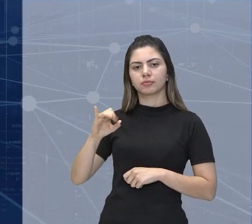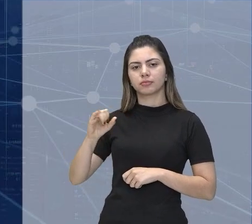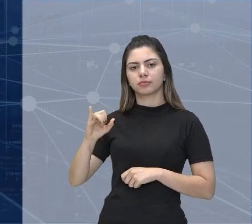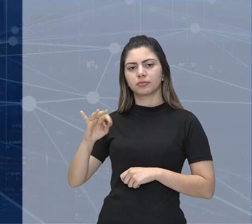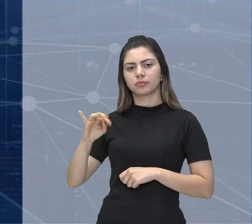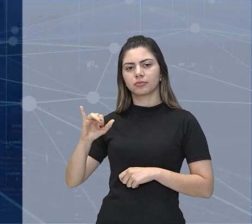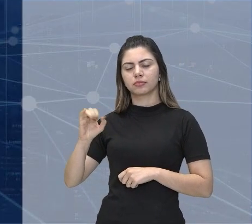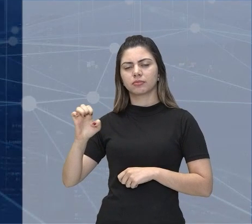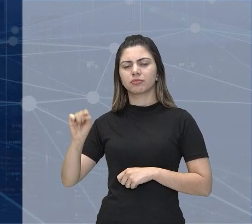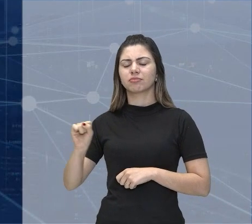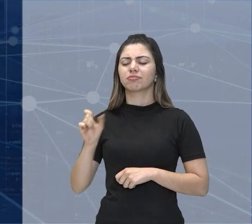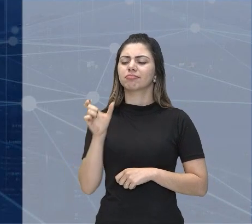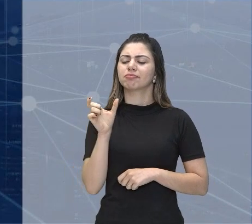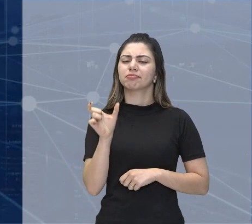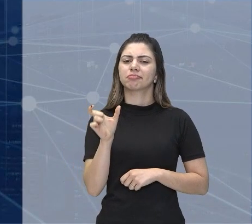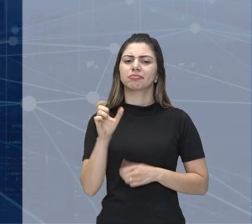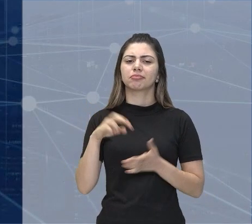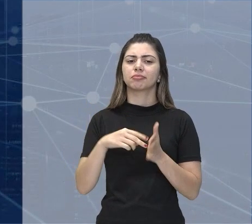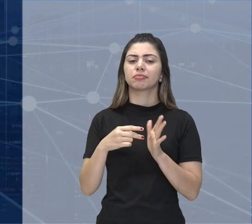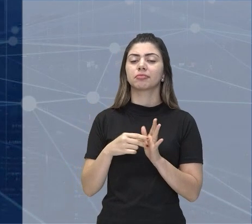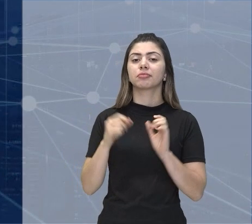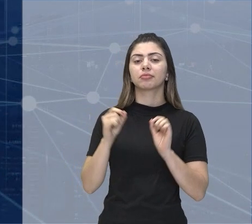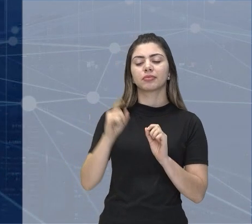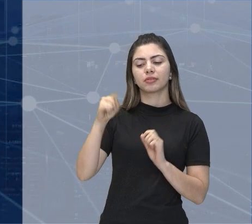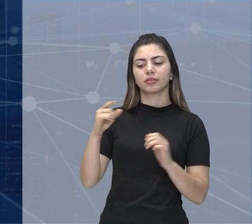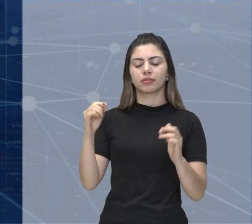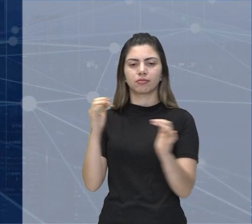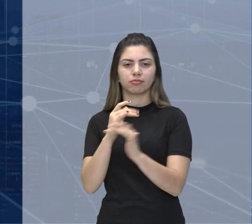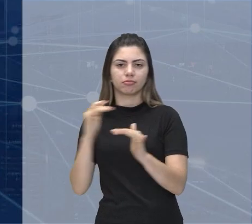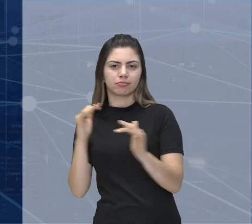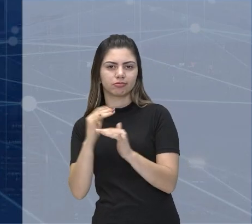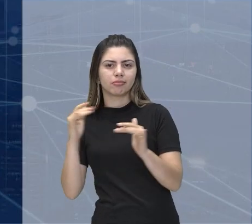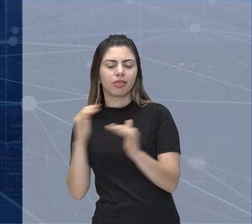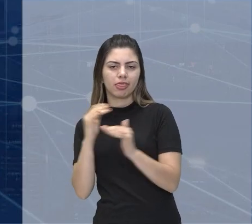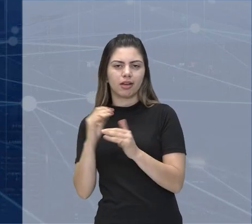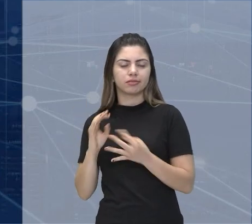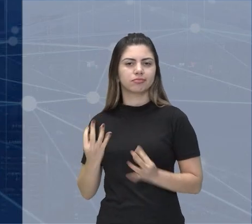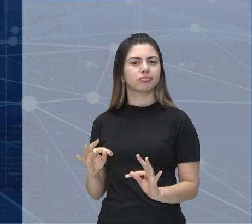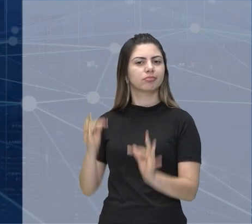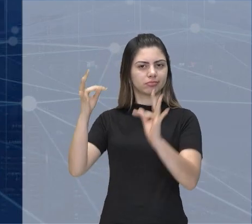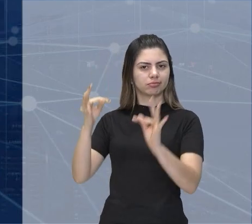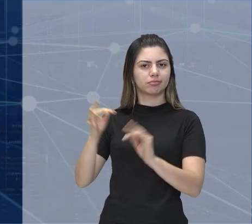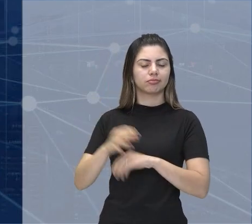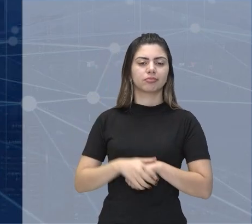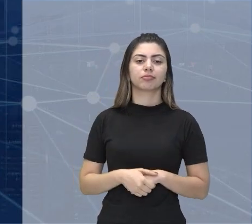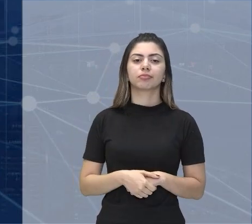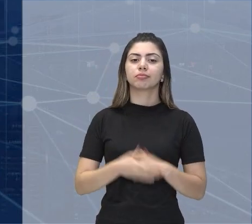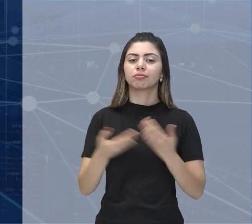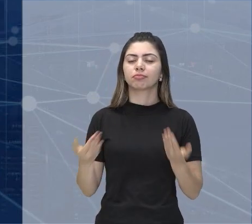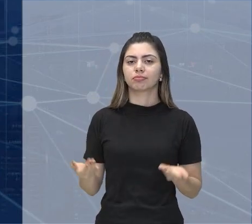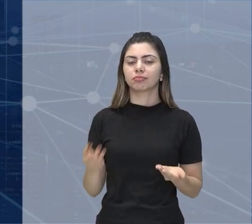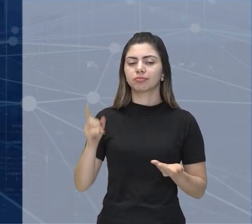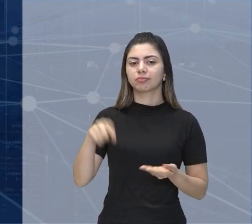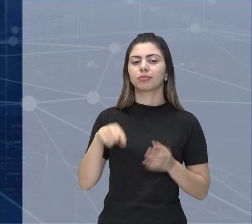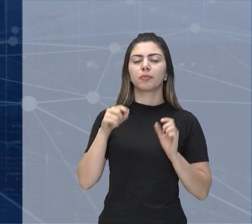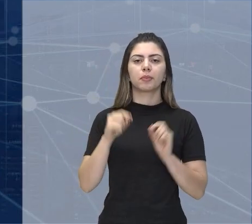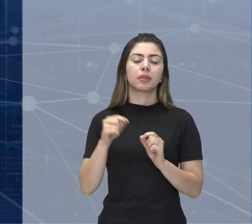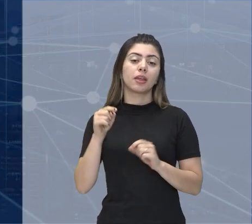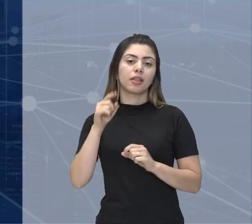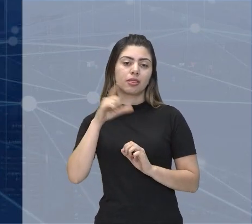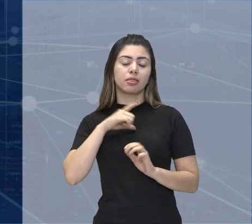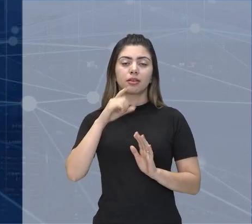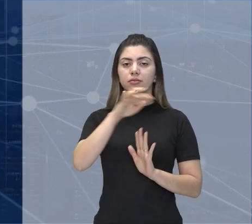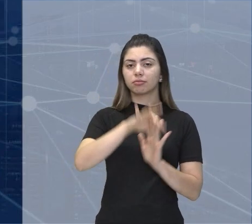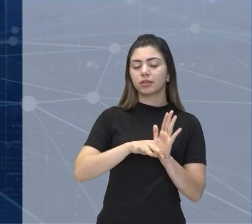que significa cidades inteligentes. Então, tudo isso aqui nesse texto é especulação sobre o futuro e,